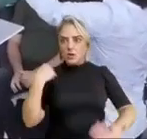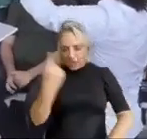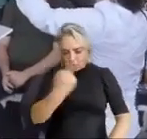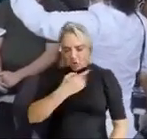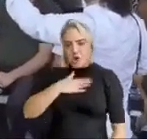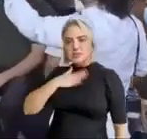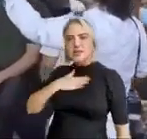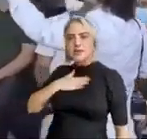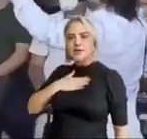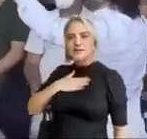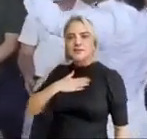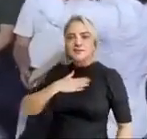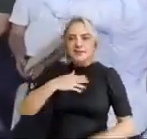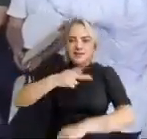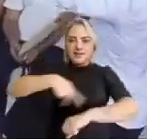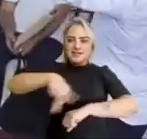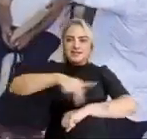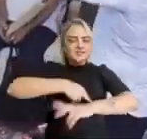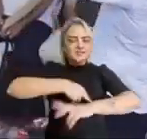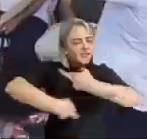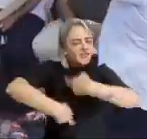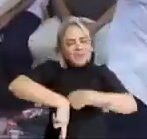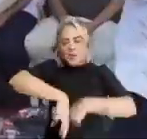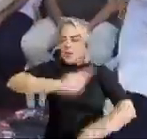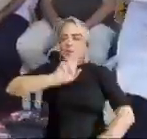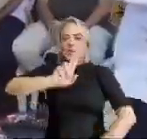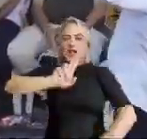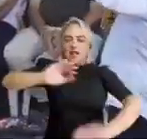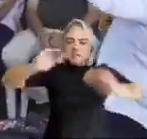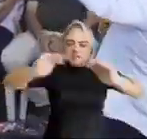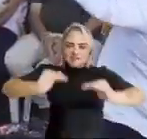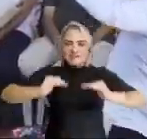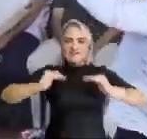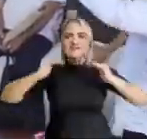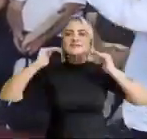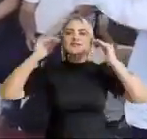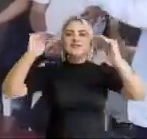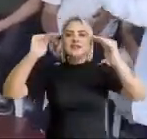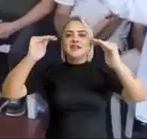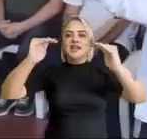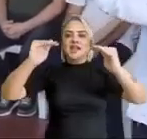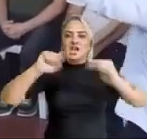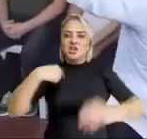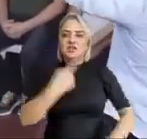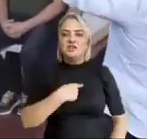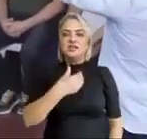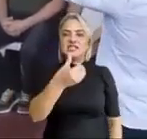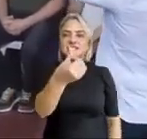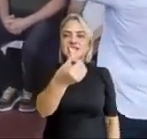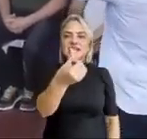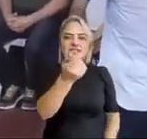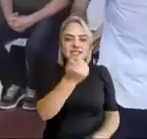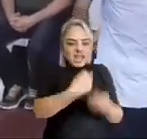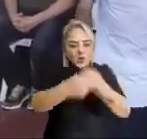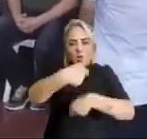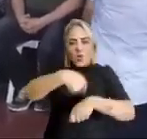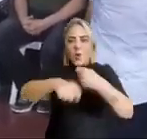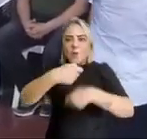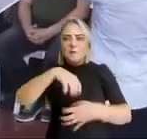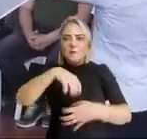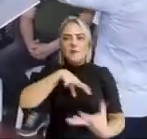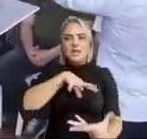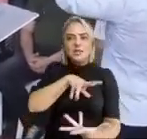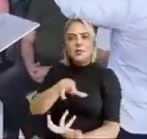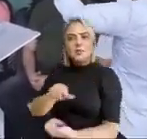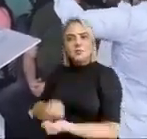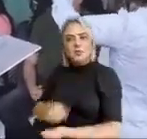país vai recuperar a primazia. Nós já fomos a 6ª economia do mundo nos nossos governos. Em